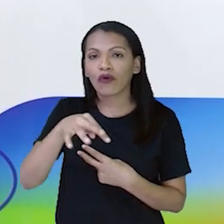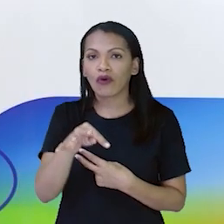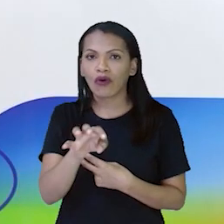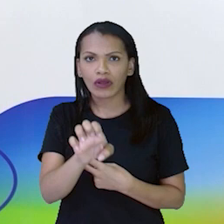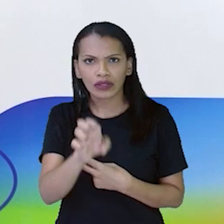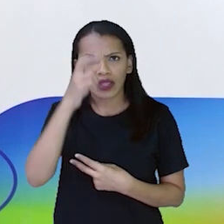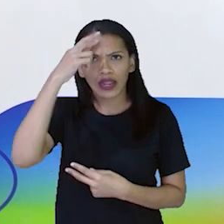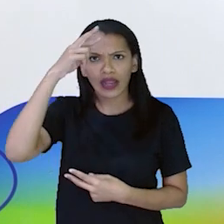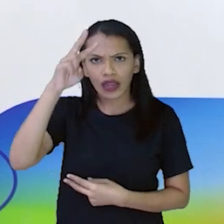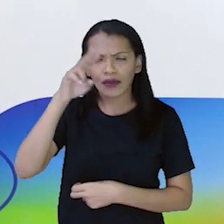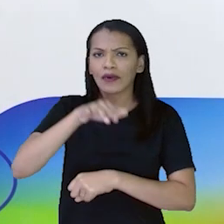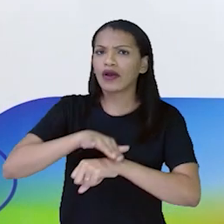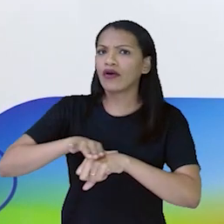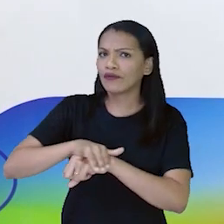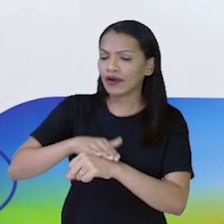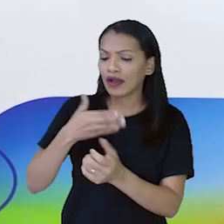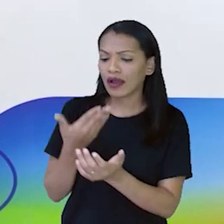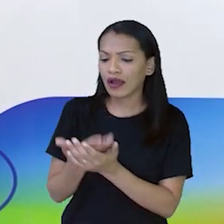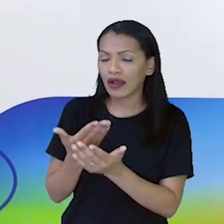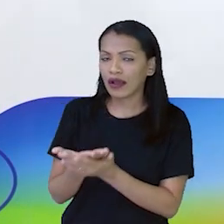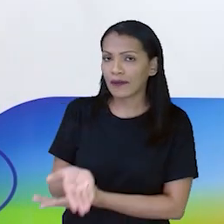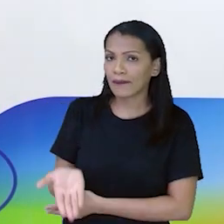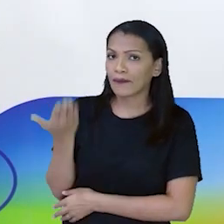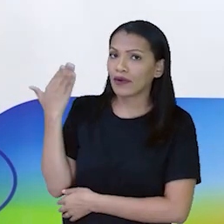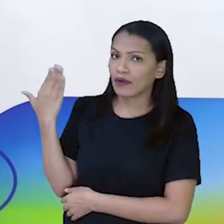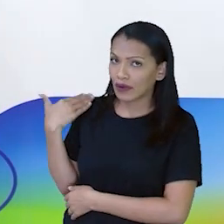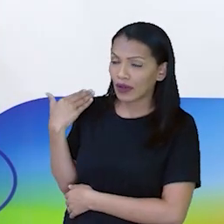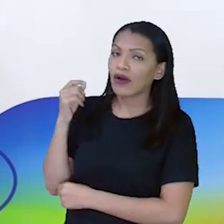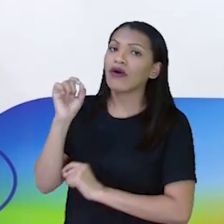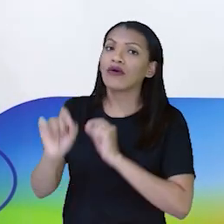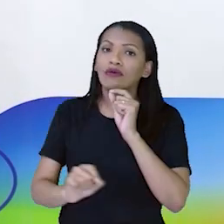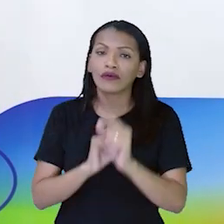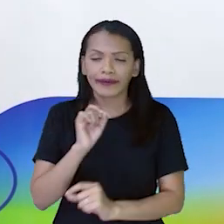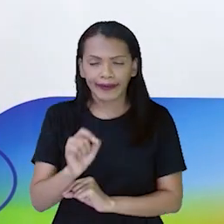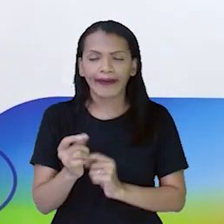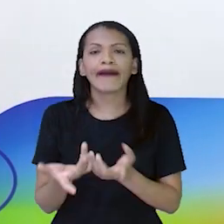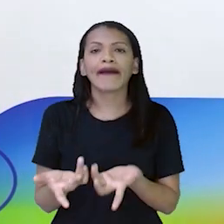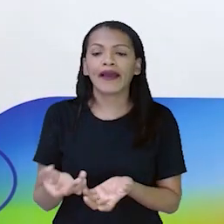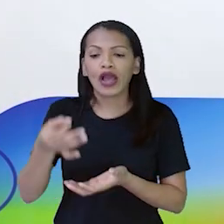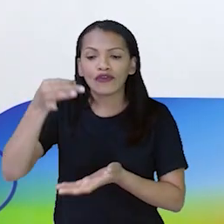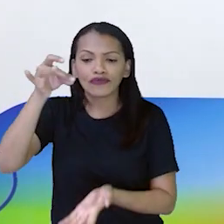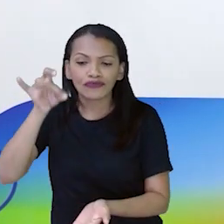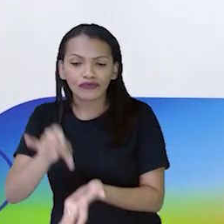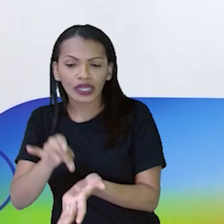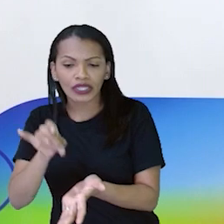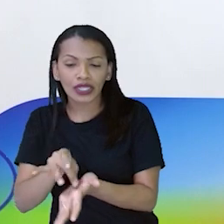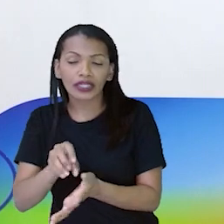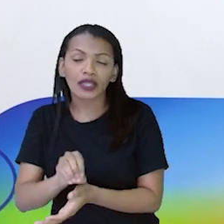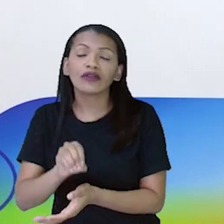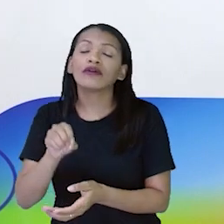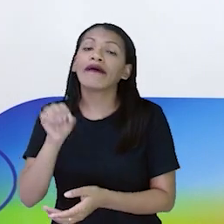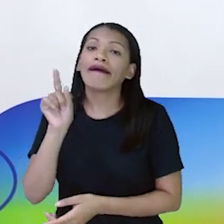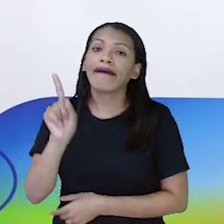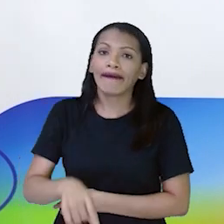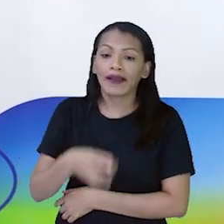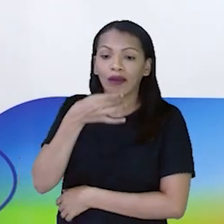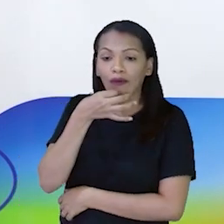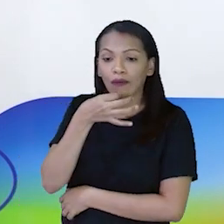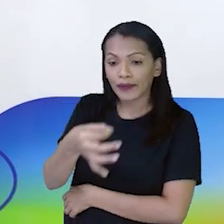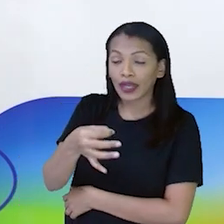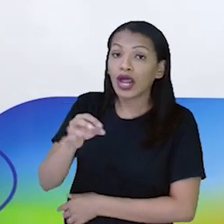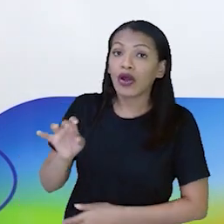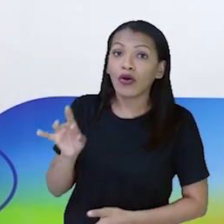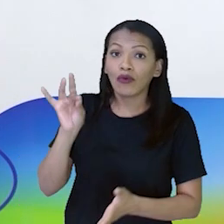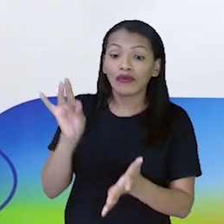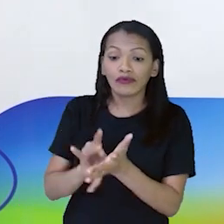estava conversando na aula passada da professora Abigail sobre o que é fato e o que é opinião? Então, um